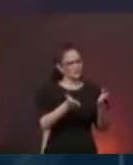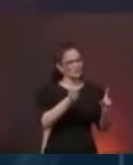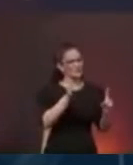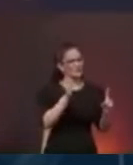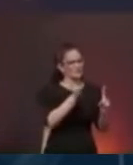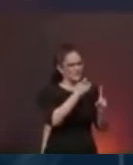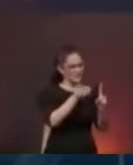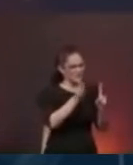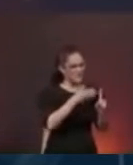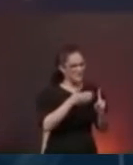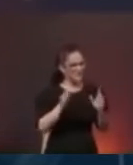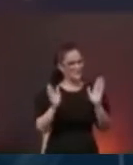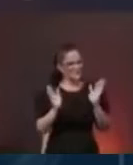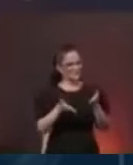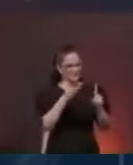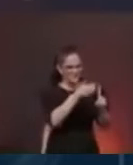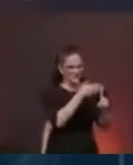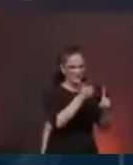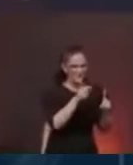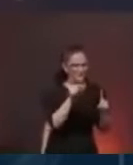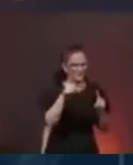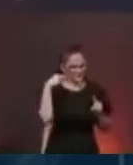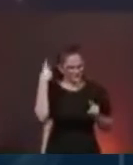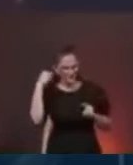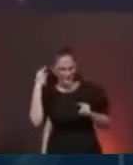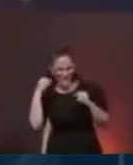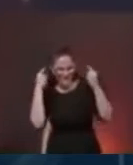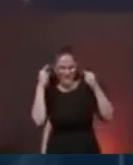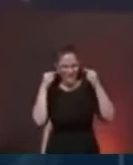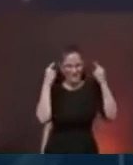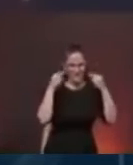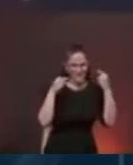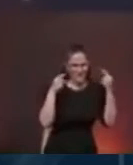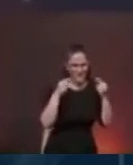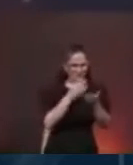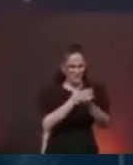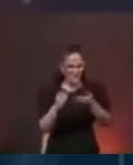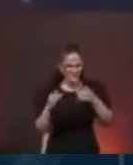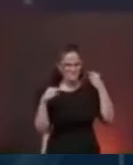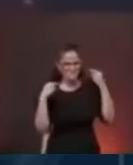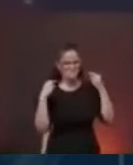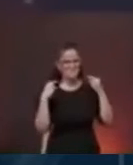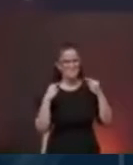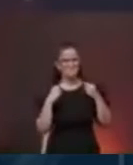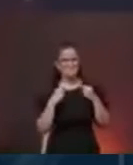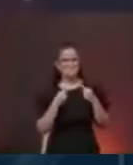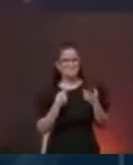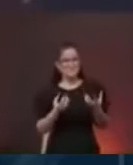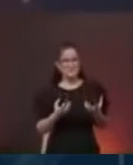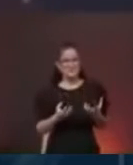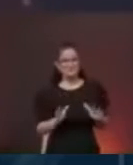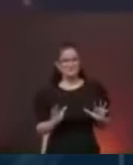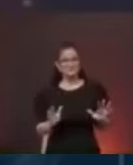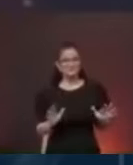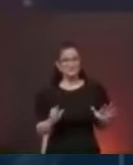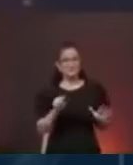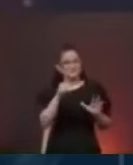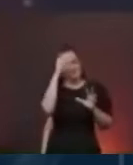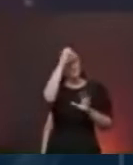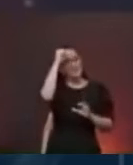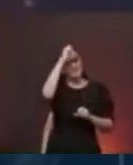louco? Virou serial killer? Não.